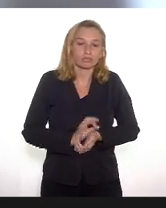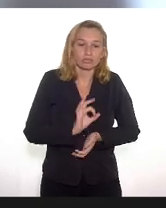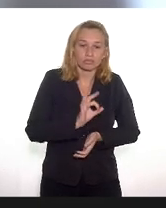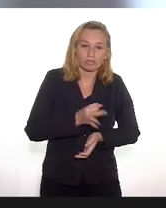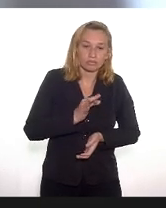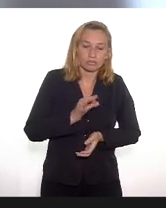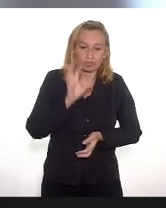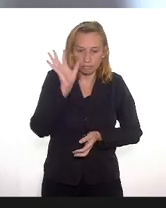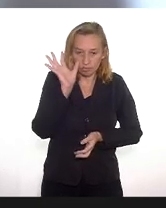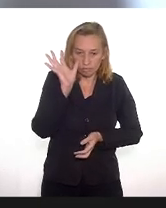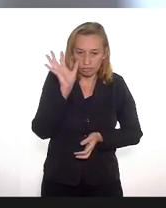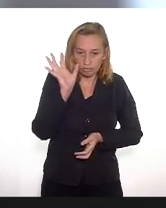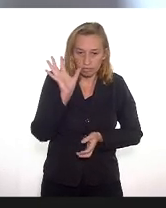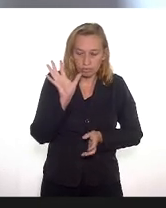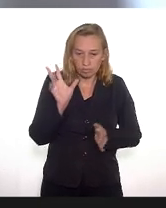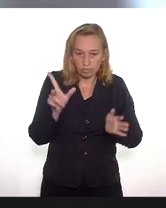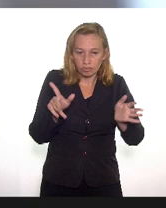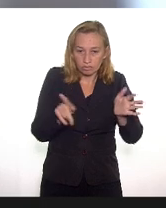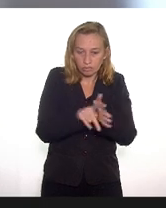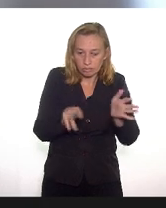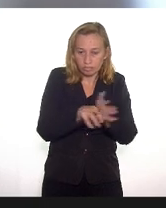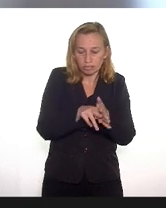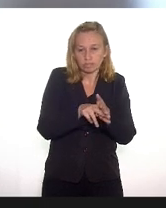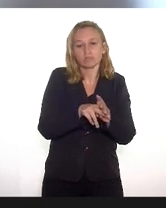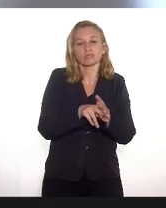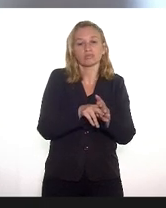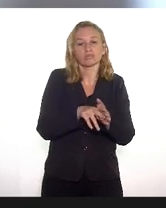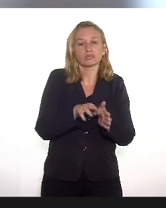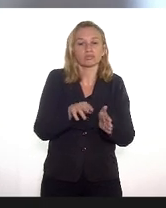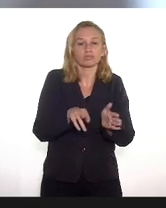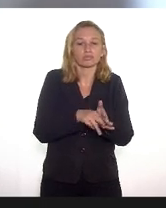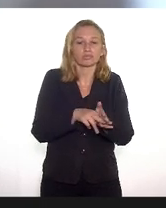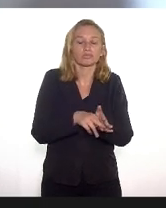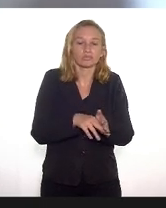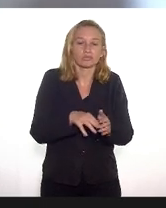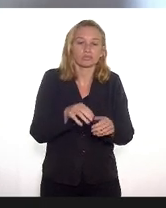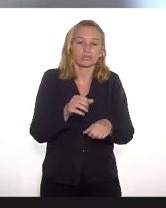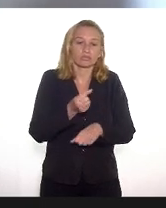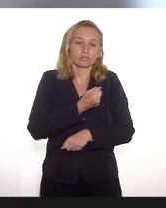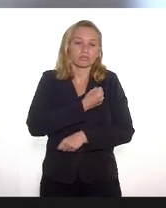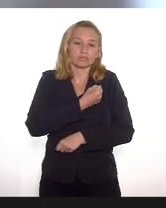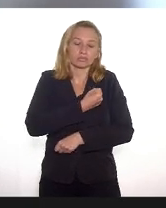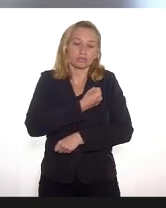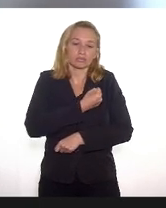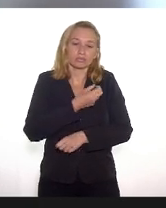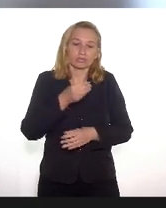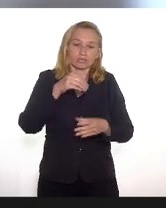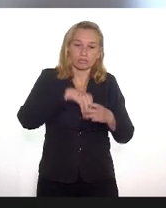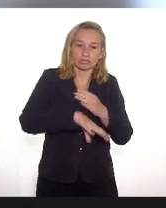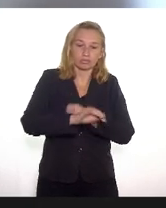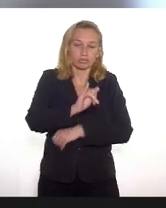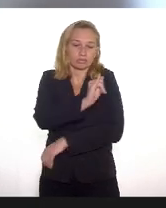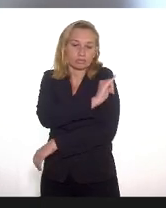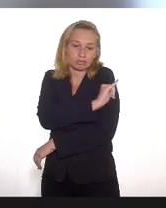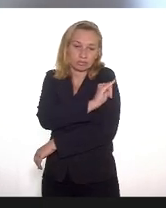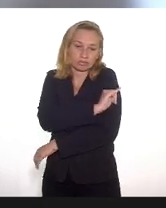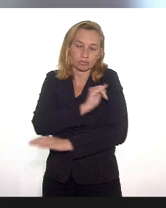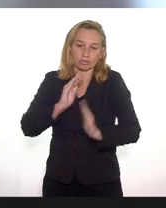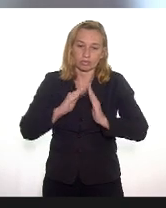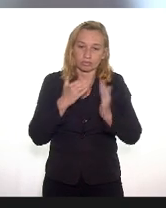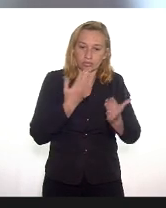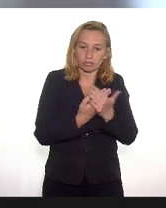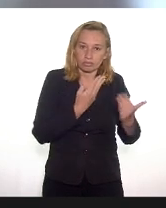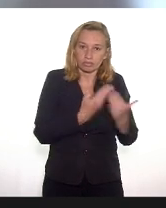uma resolução, né, e tem a ver com a quantidade de alunos na escola. Né? Eu não tenho,